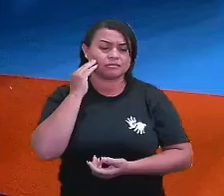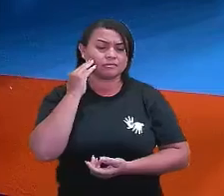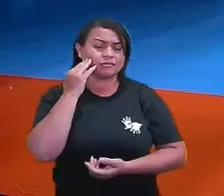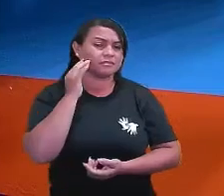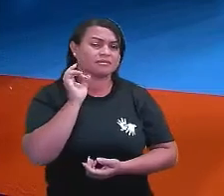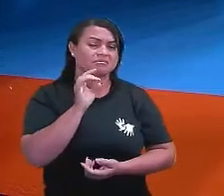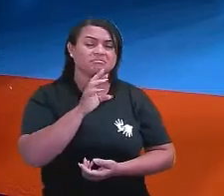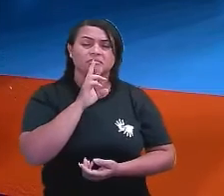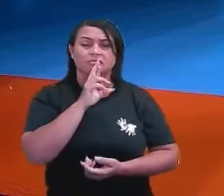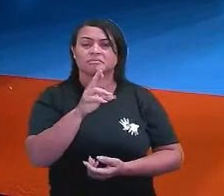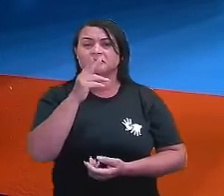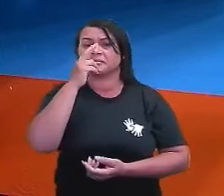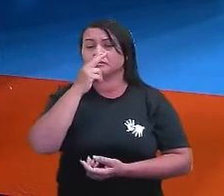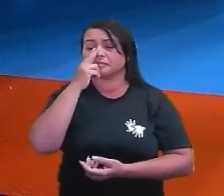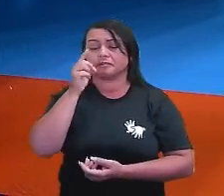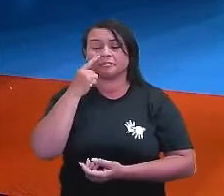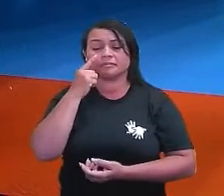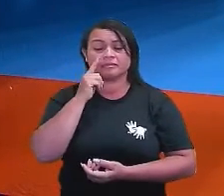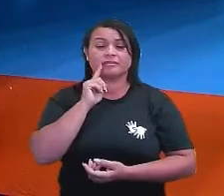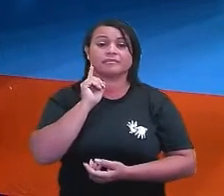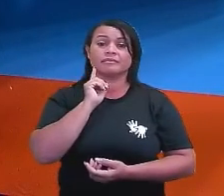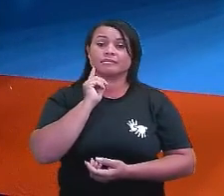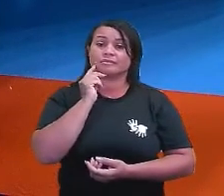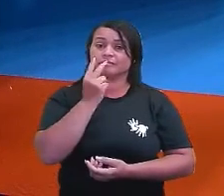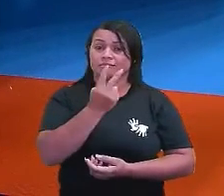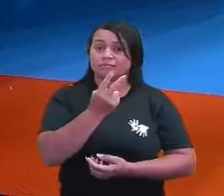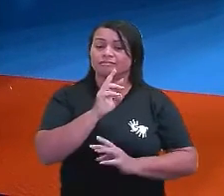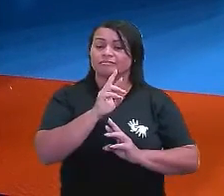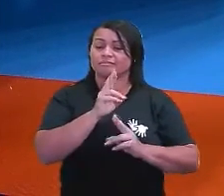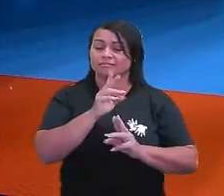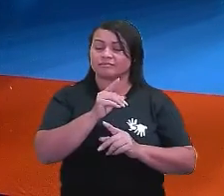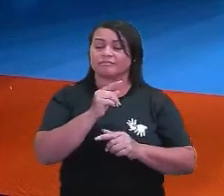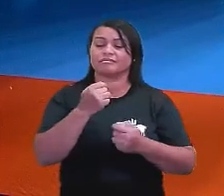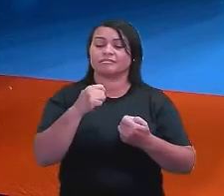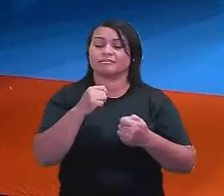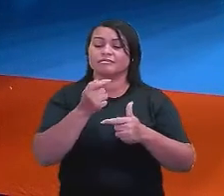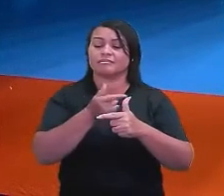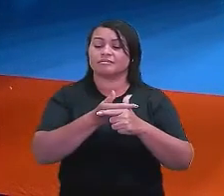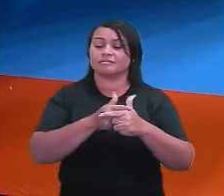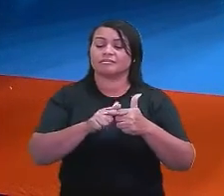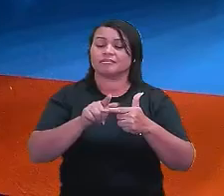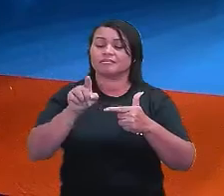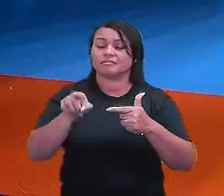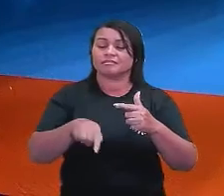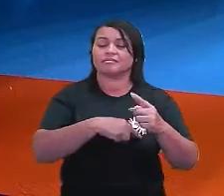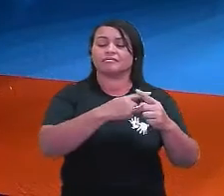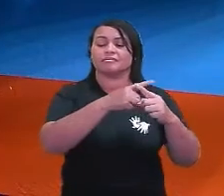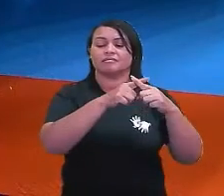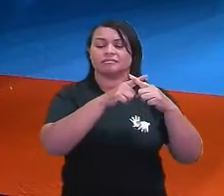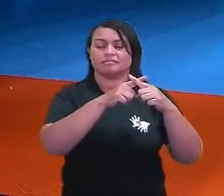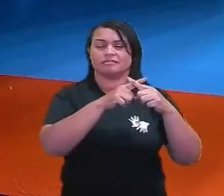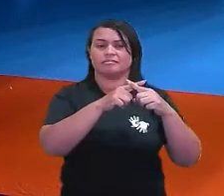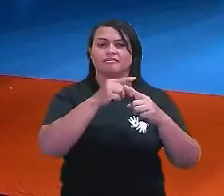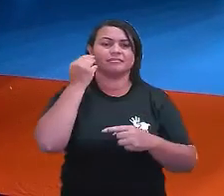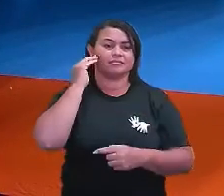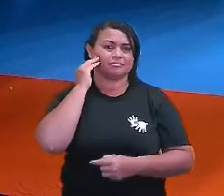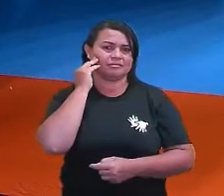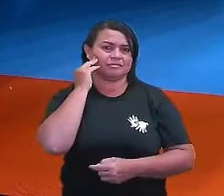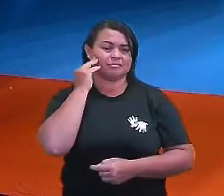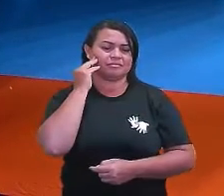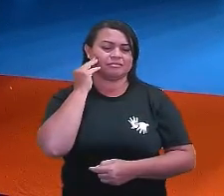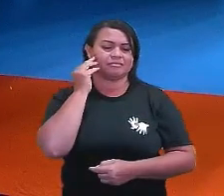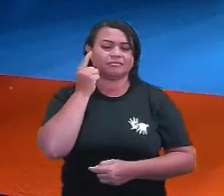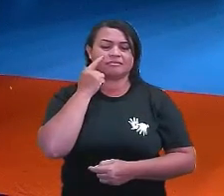resultado ia ser o mesmo. Mas aqui já é diferente. Aqui eu vou dividir e depois multiplicar, tá